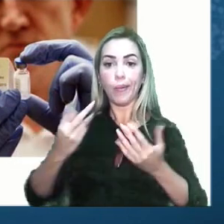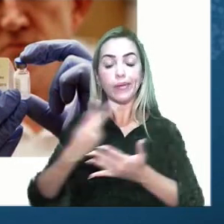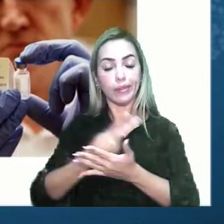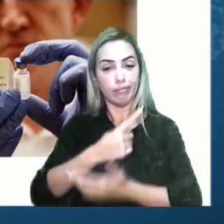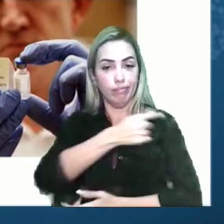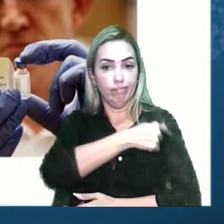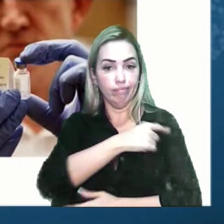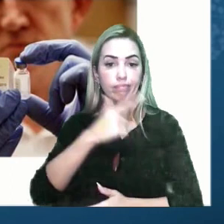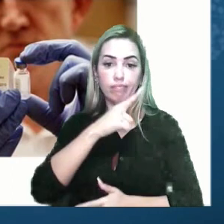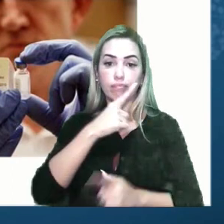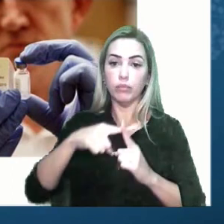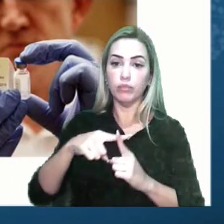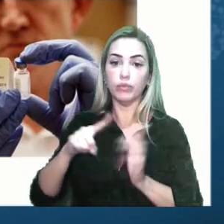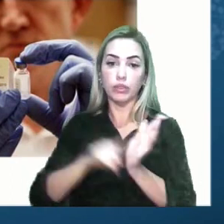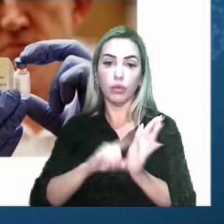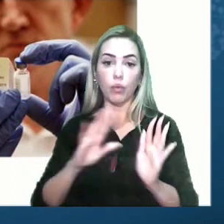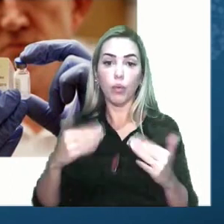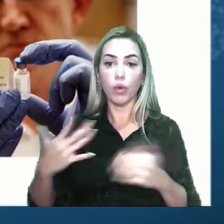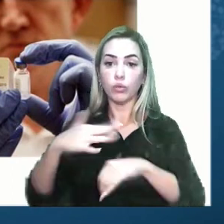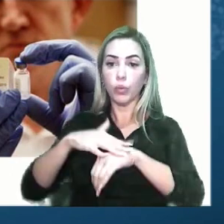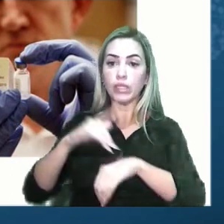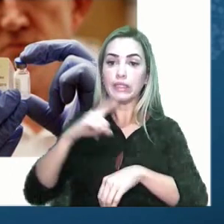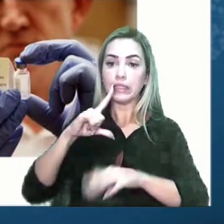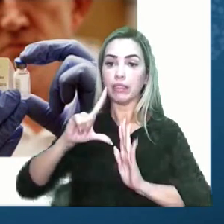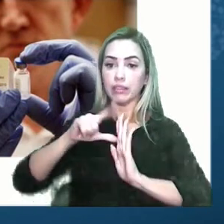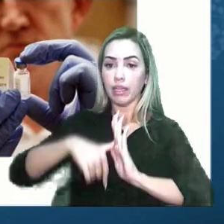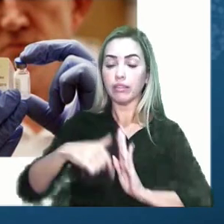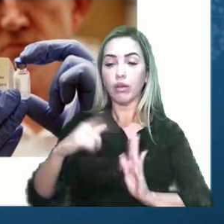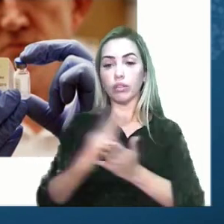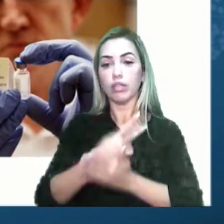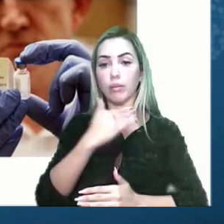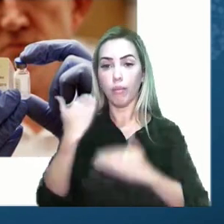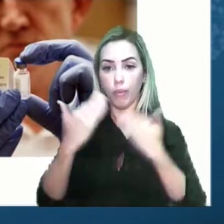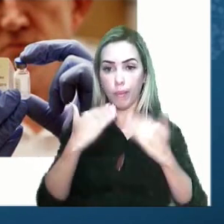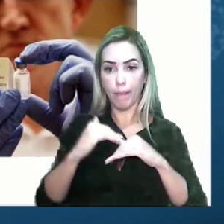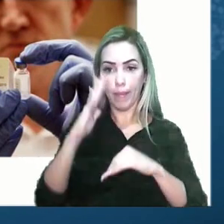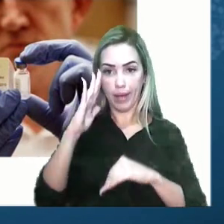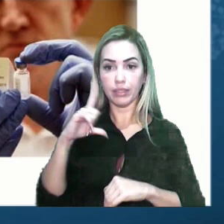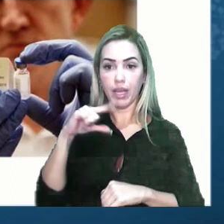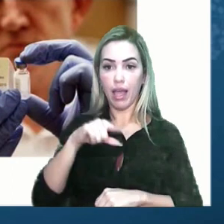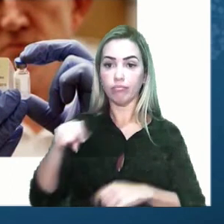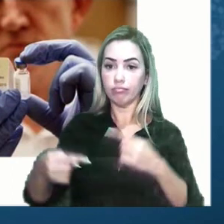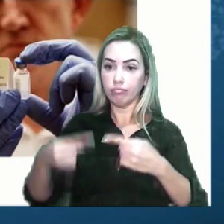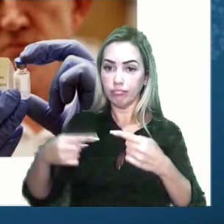das vacinas quando a doença tem uma taxa de mortalidade muito elevada. Foi um debate muito importante.